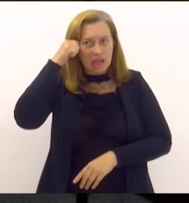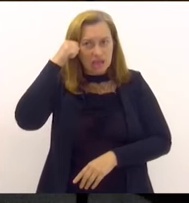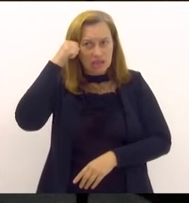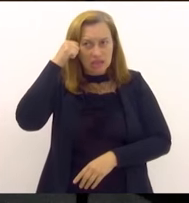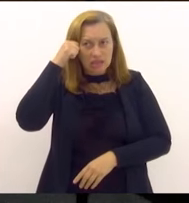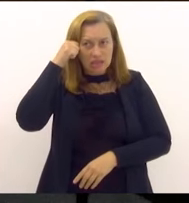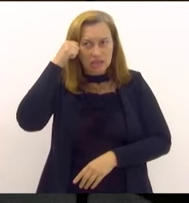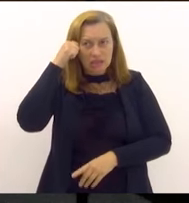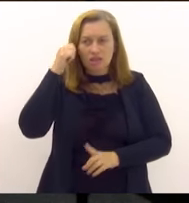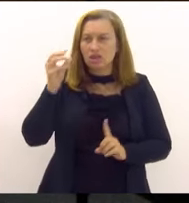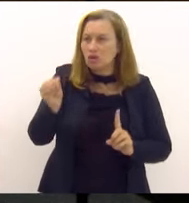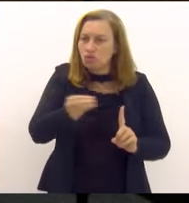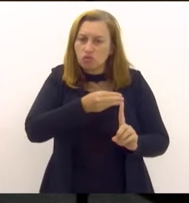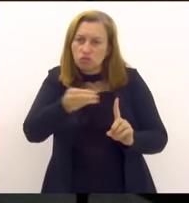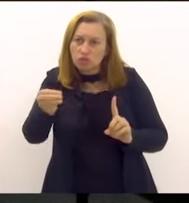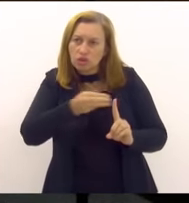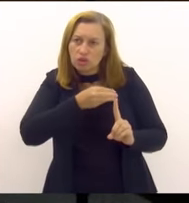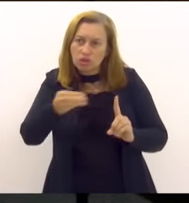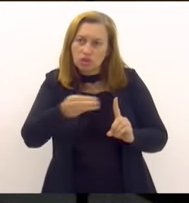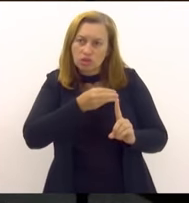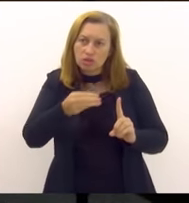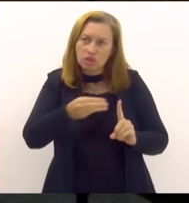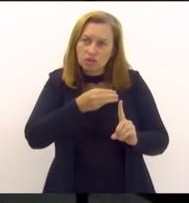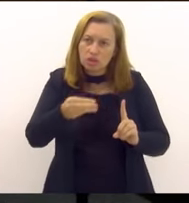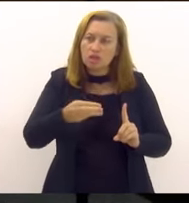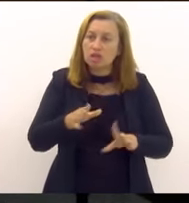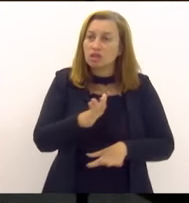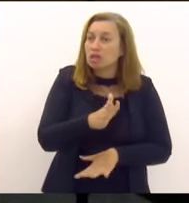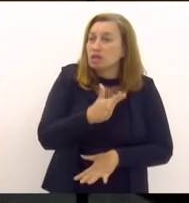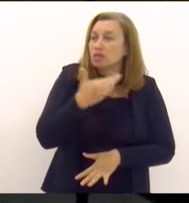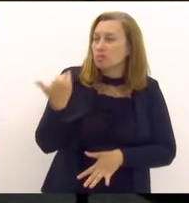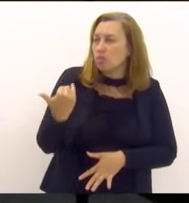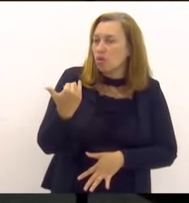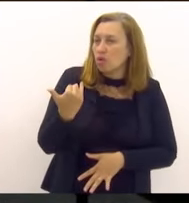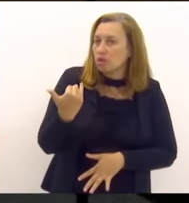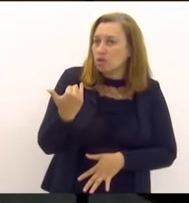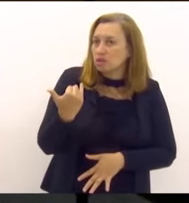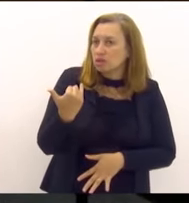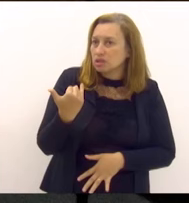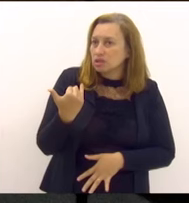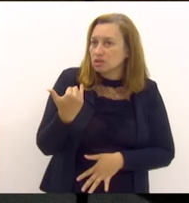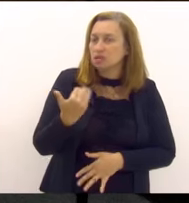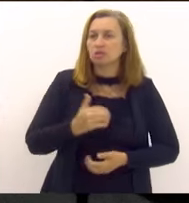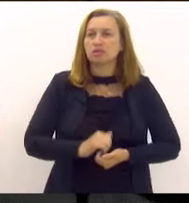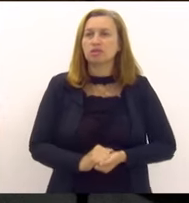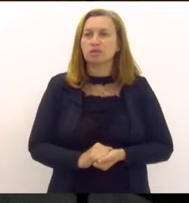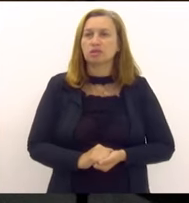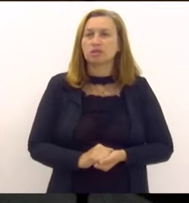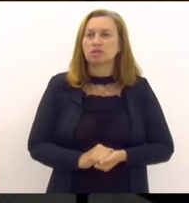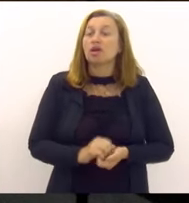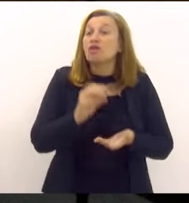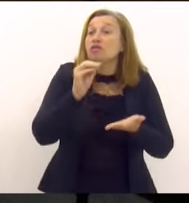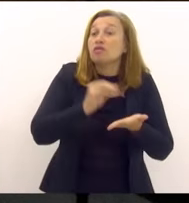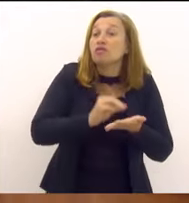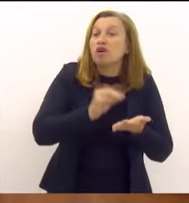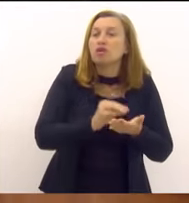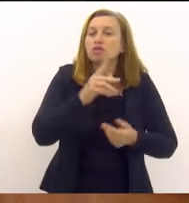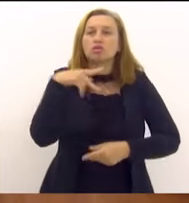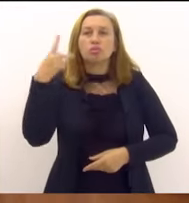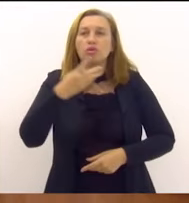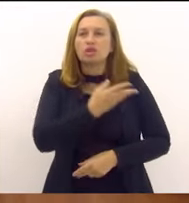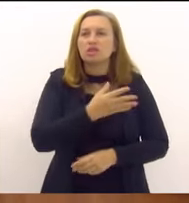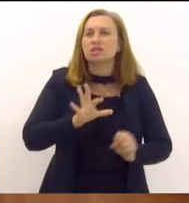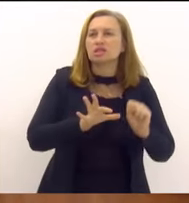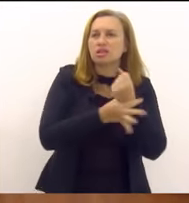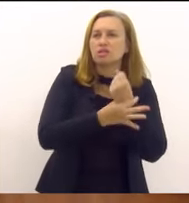extremamente vulneráveis do ponto de vista socioeconômico, serem assassinadas, vitimadas, inclusive pela falta de uma política de